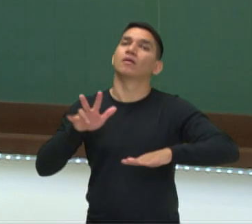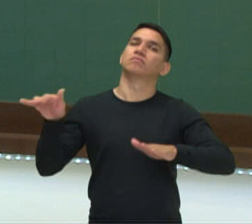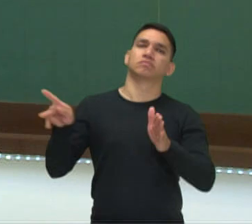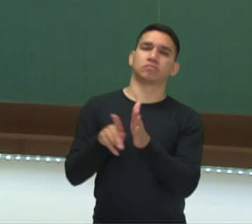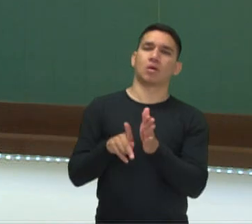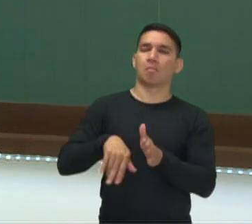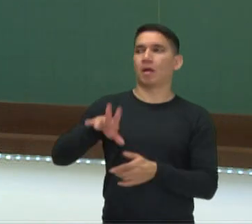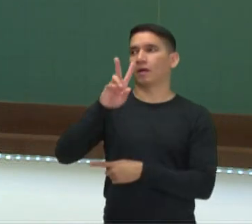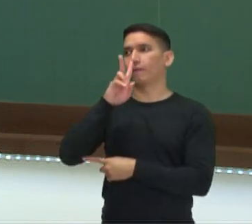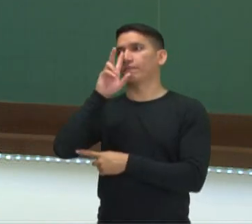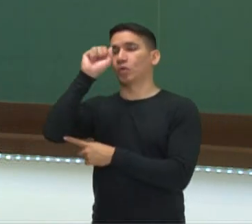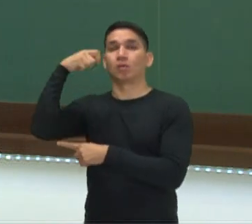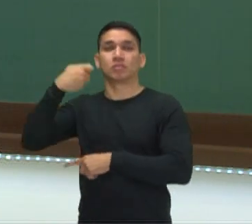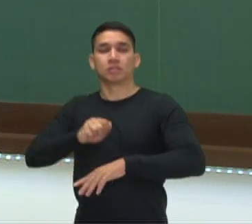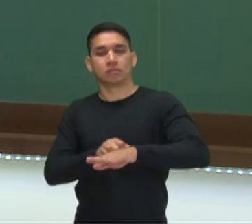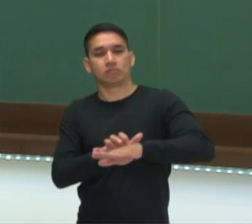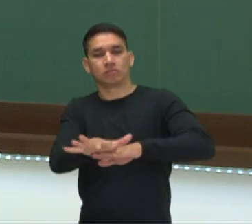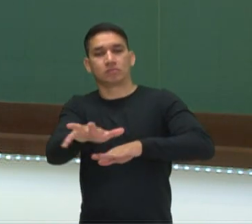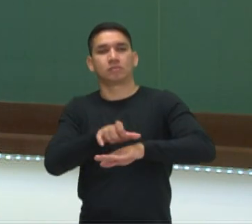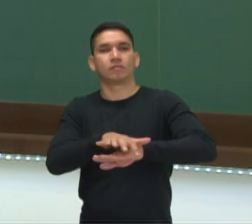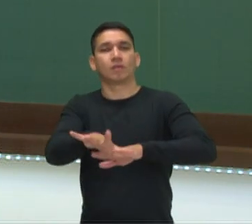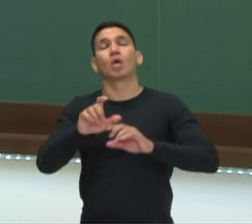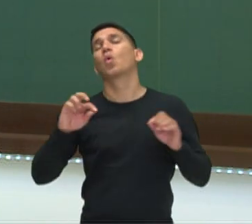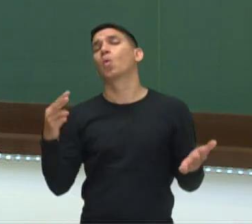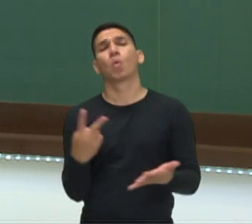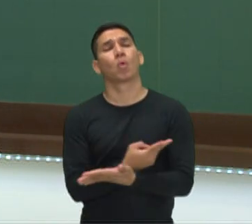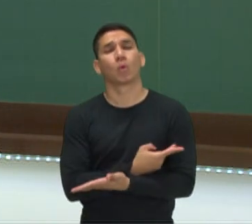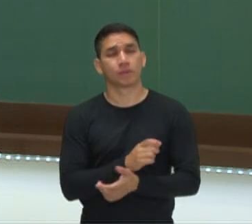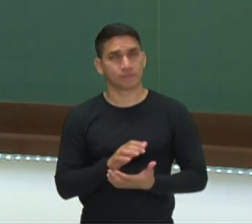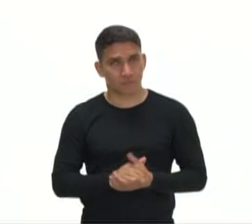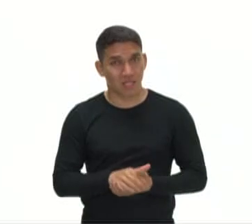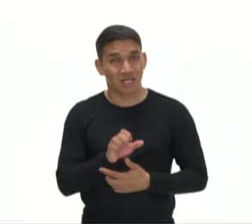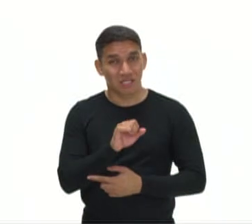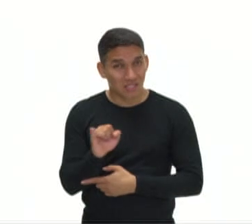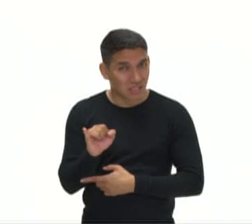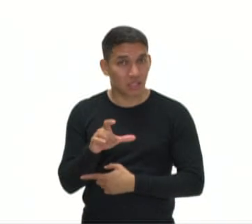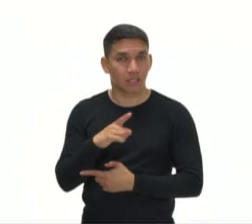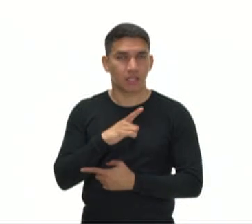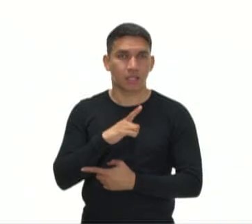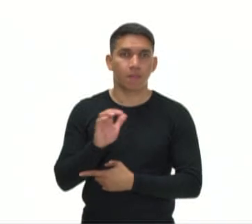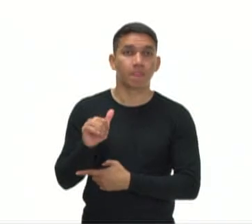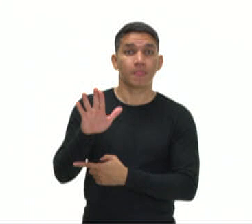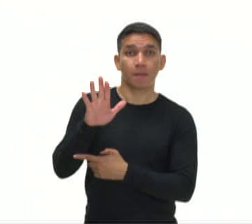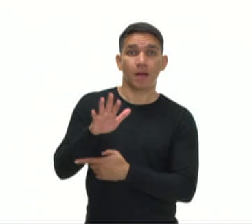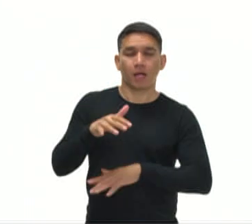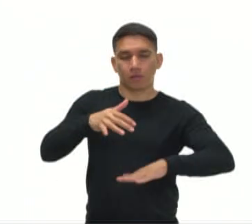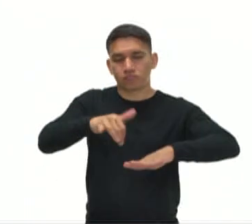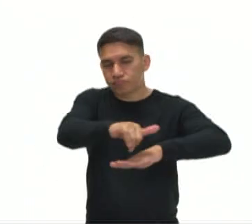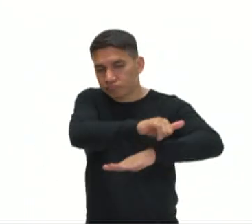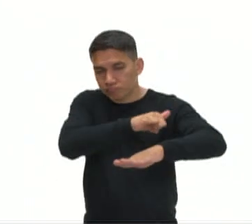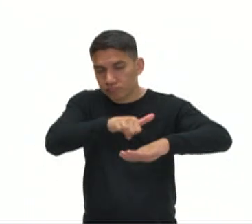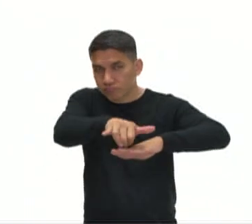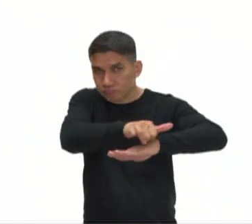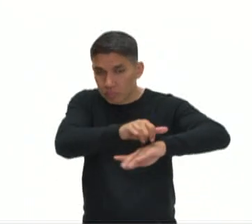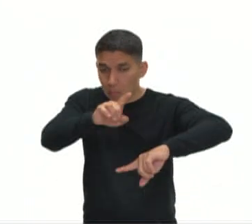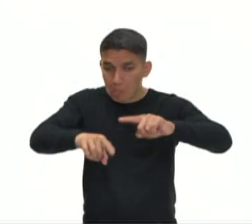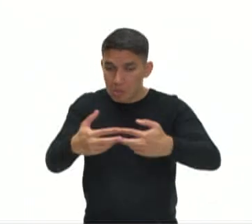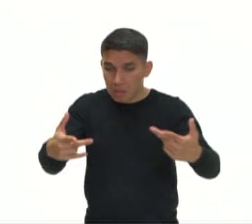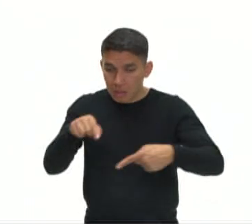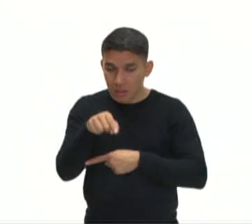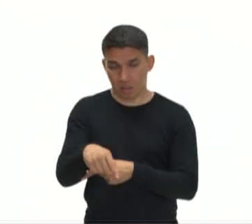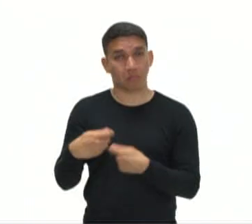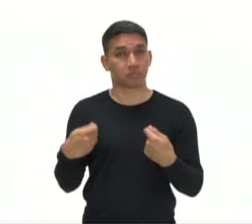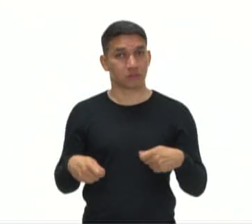mais potência. Isso implica que quanto maior, né, a corrente elétrica que o aparelho